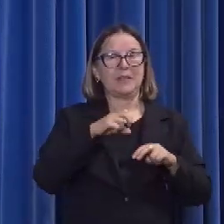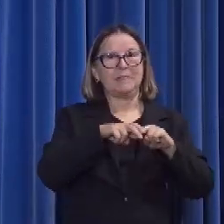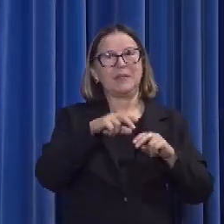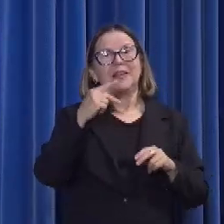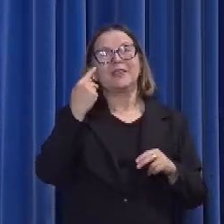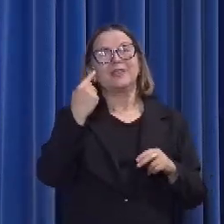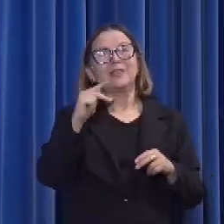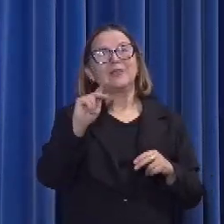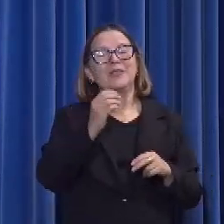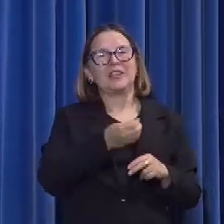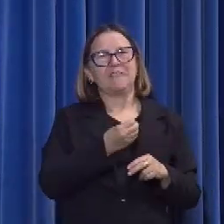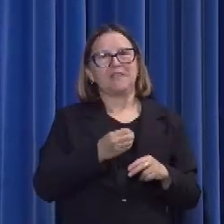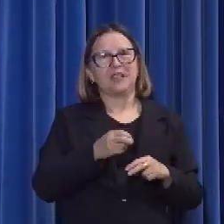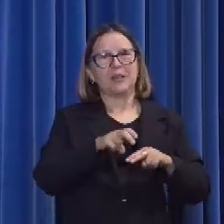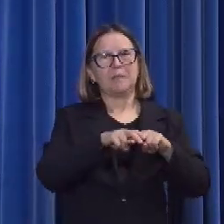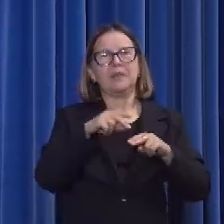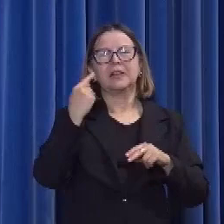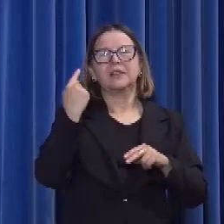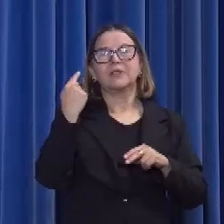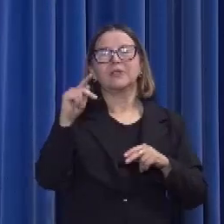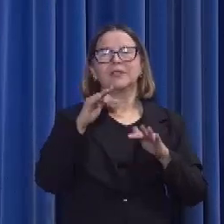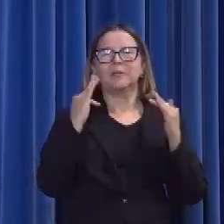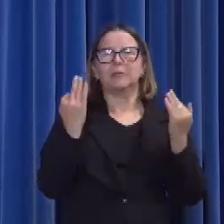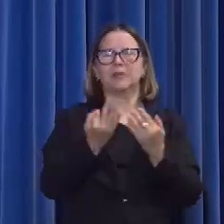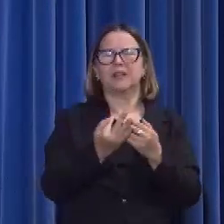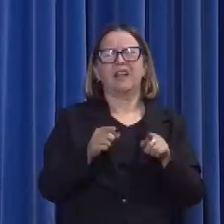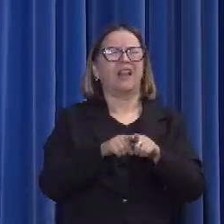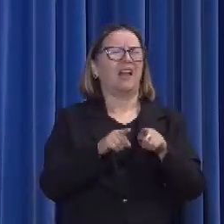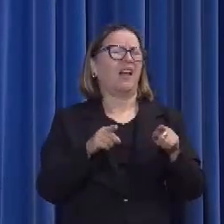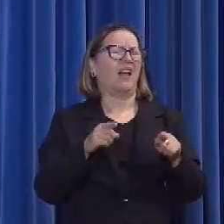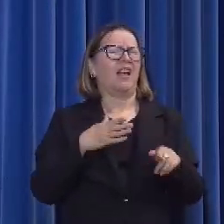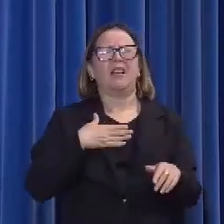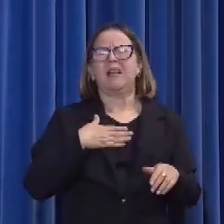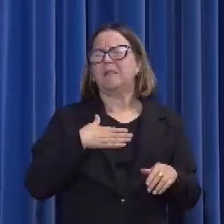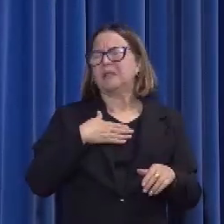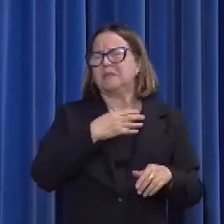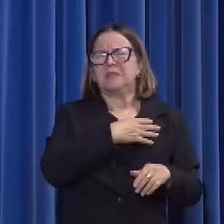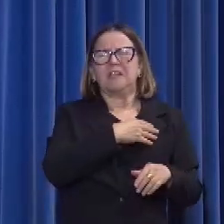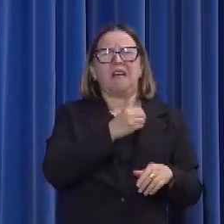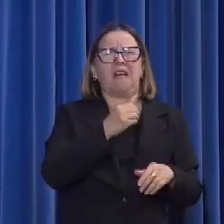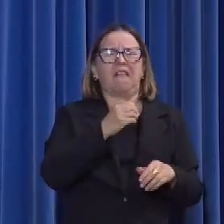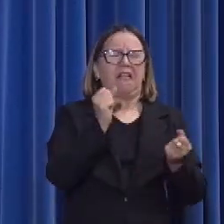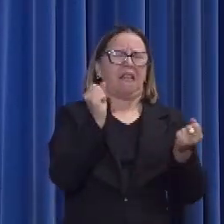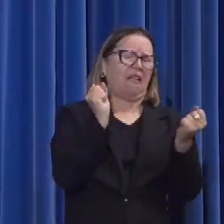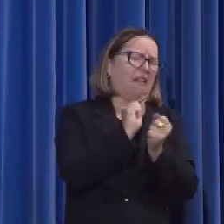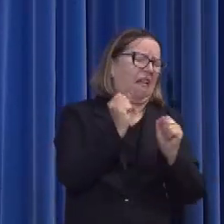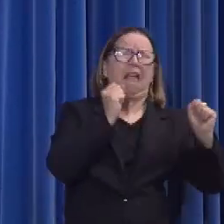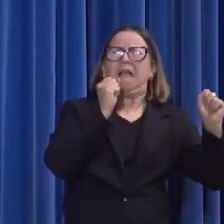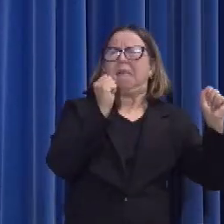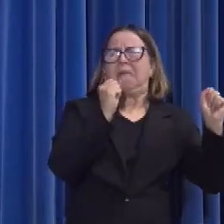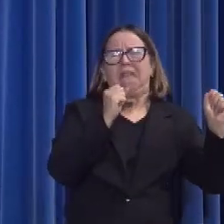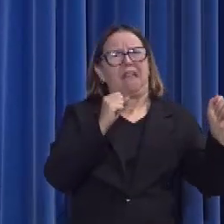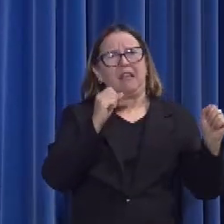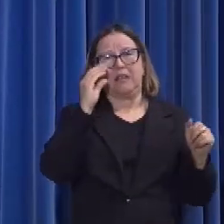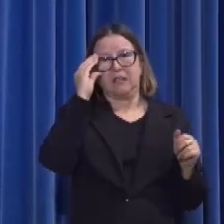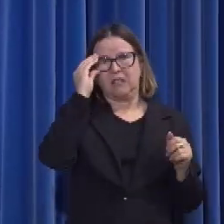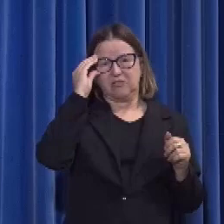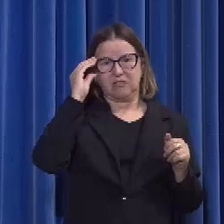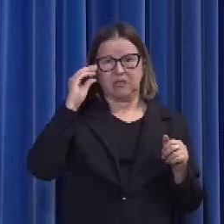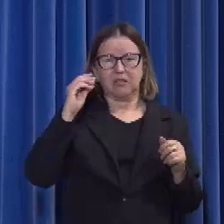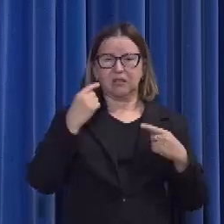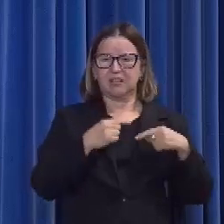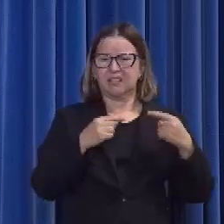família. Ah, mas o meu filho rebelou, a minha filha rebelou. Fica tranquilo que nós temos um Deus, nós temos uma palavra e nós